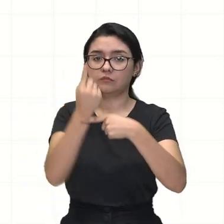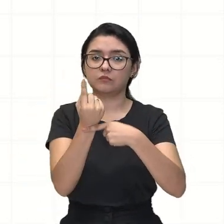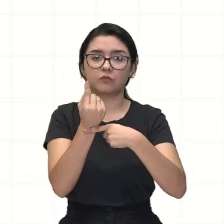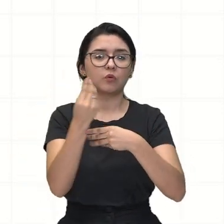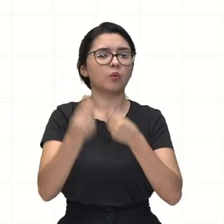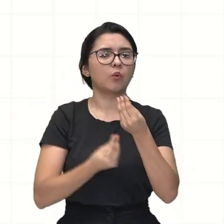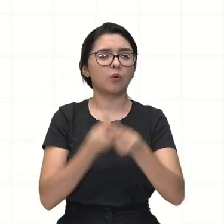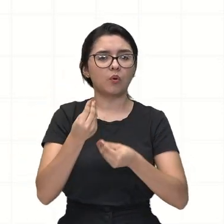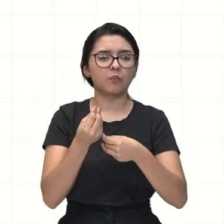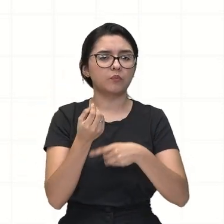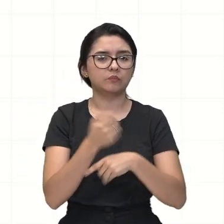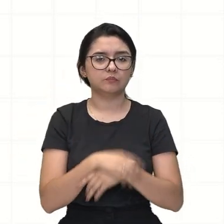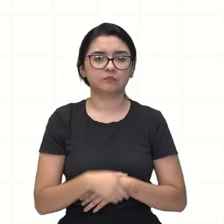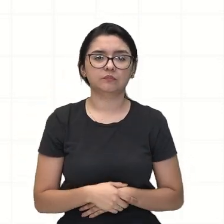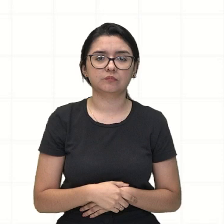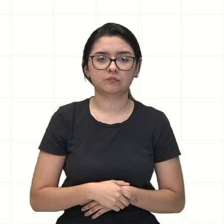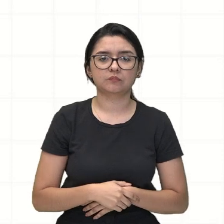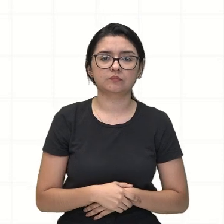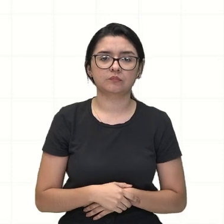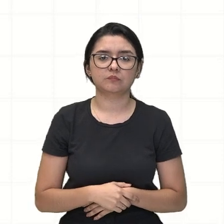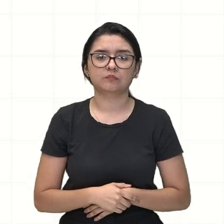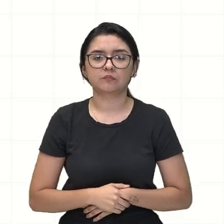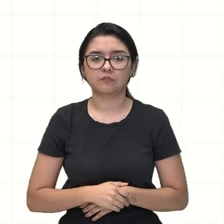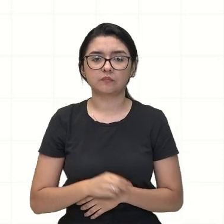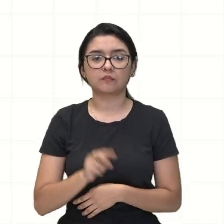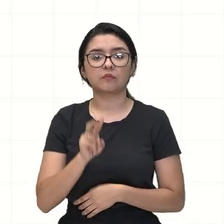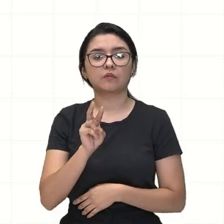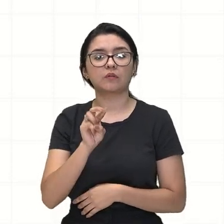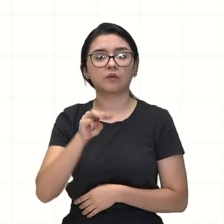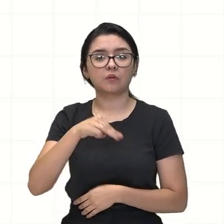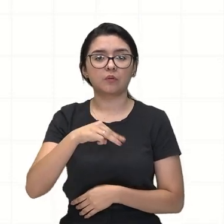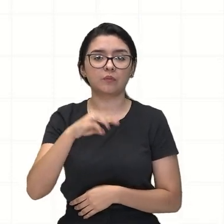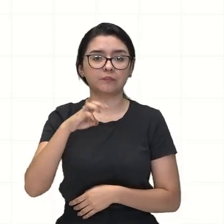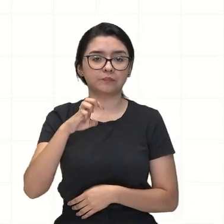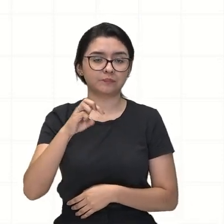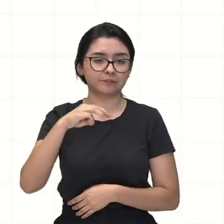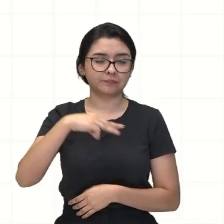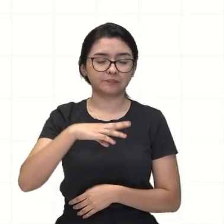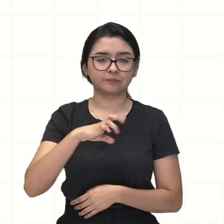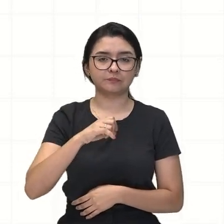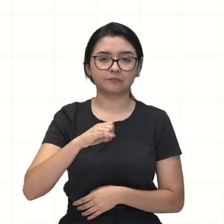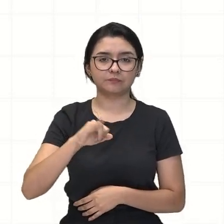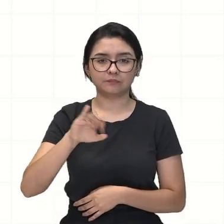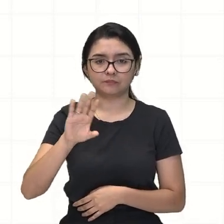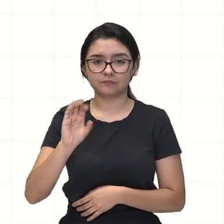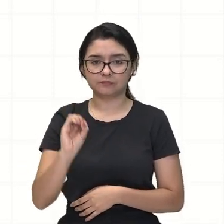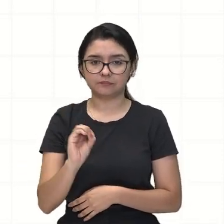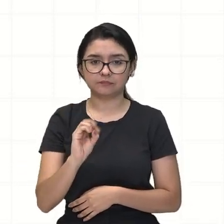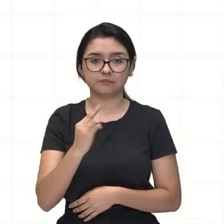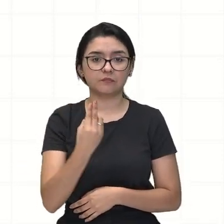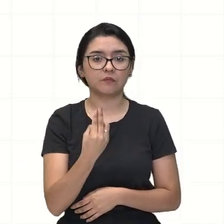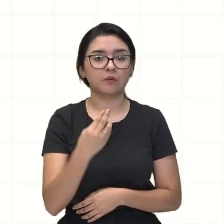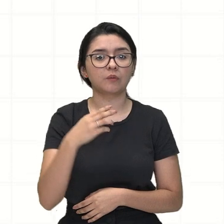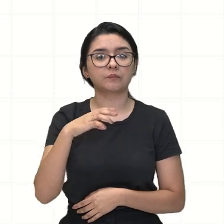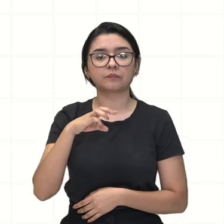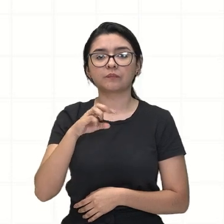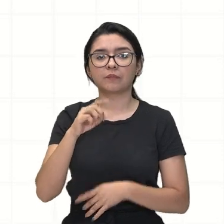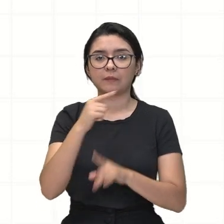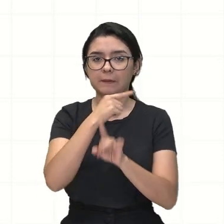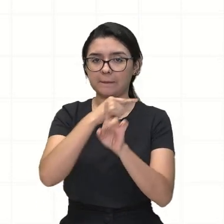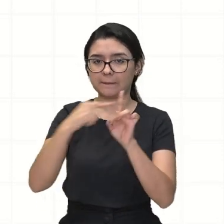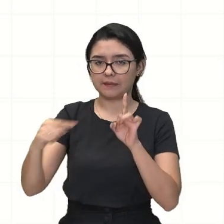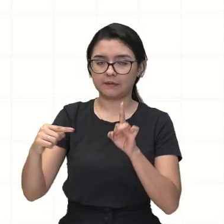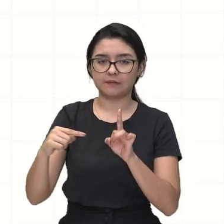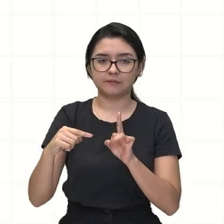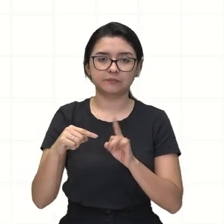leitura? Atenção, ó, 1 meio, 1 meio, ou pode falar também metade, tá